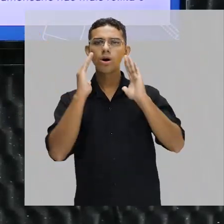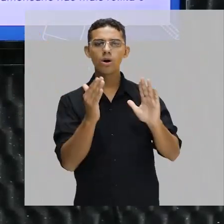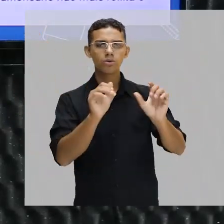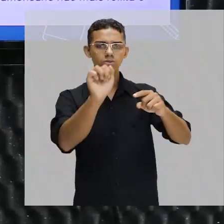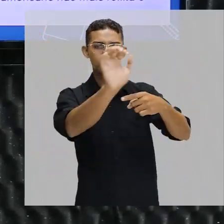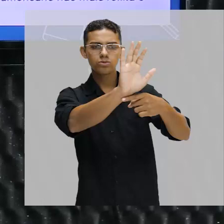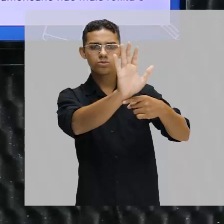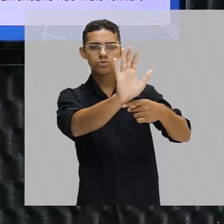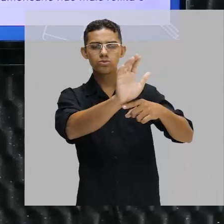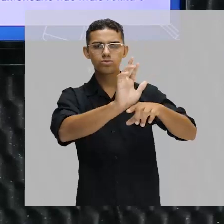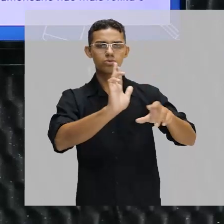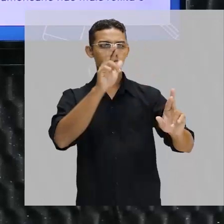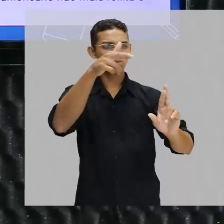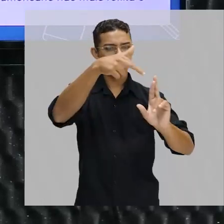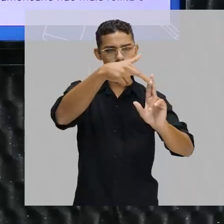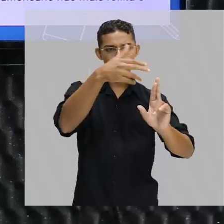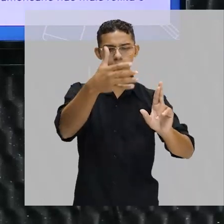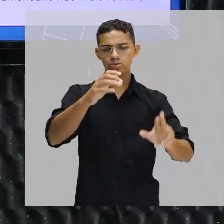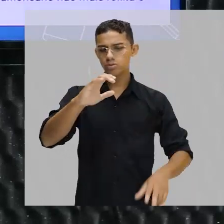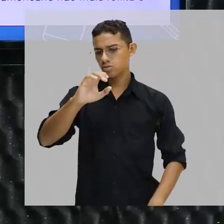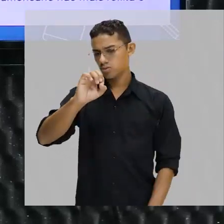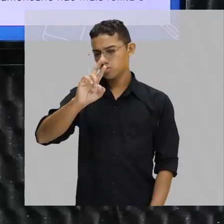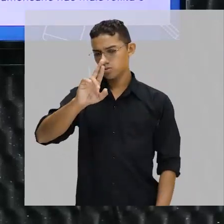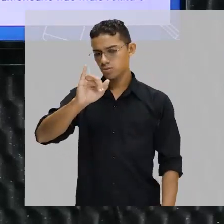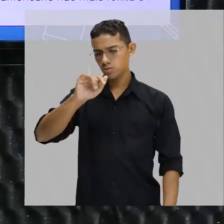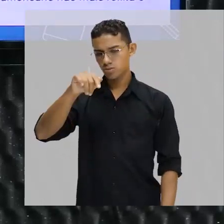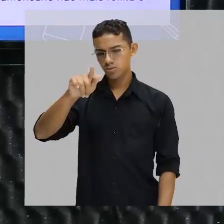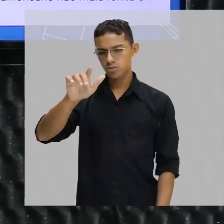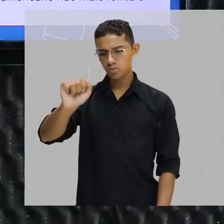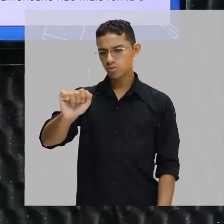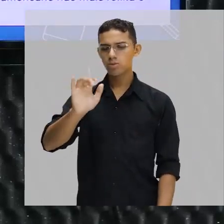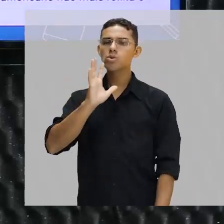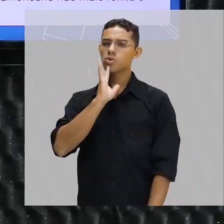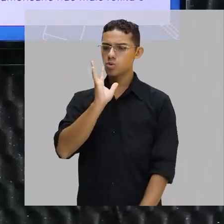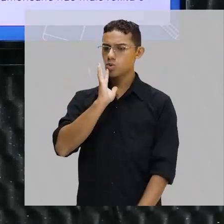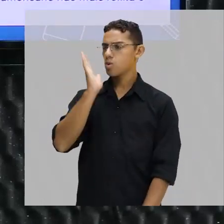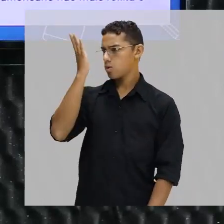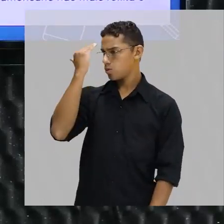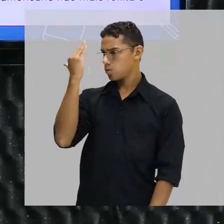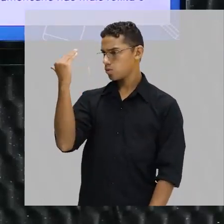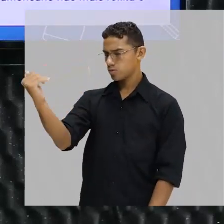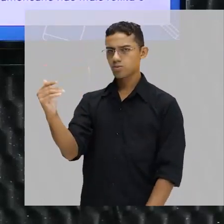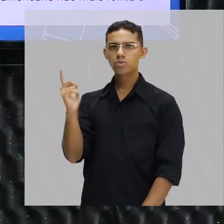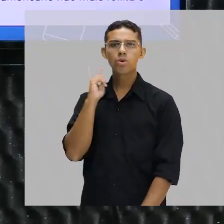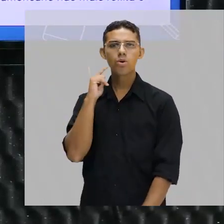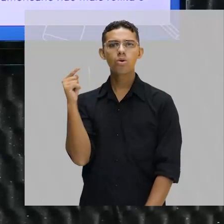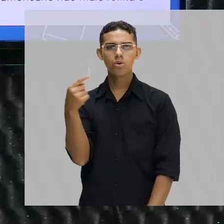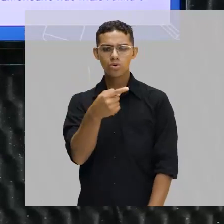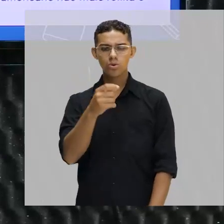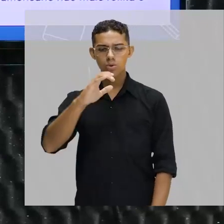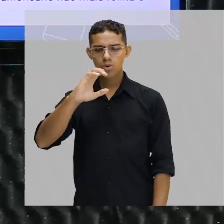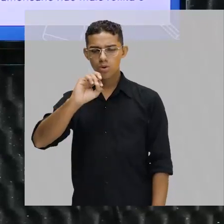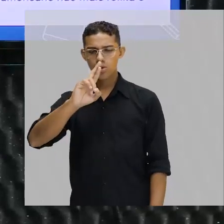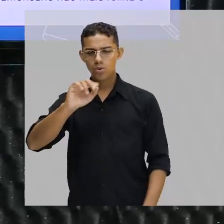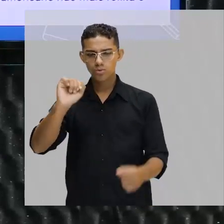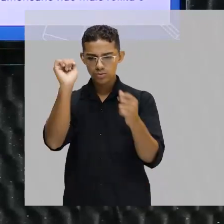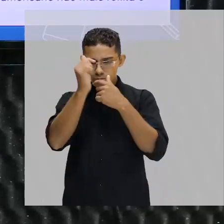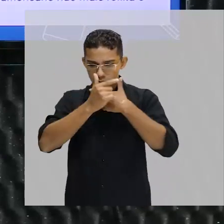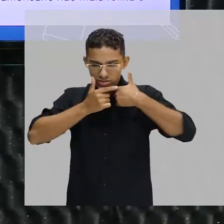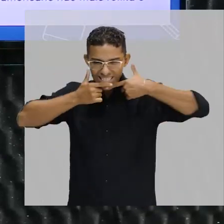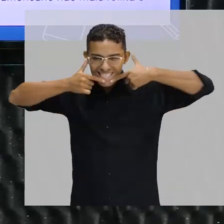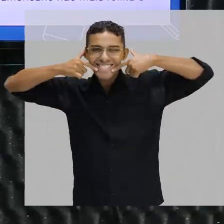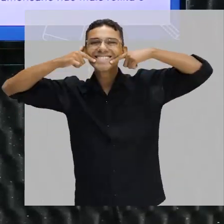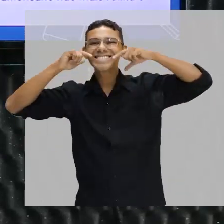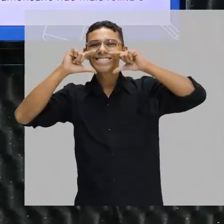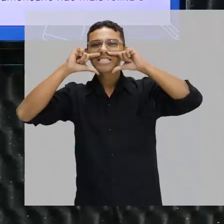referência a um determinado personagem que é bastante conhecido, né? E aí, a partir dessa referência, ela traz o gancho